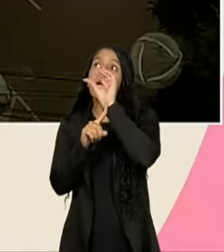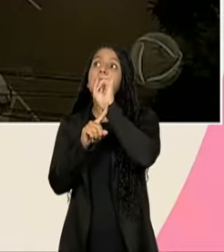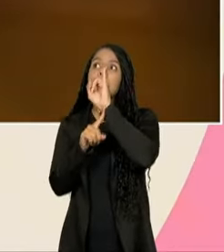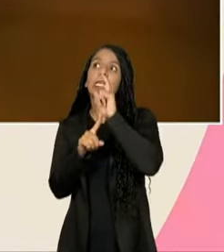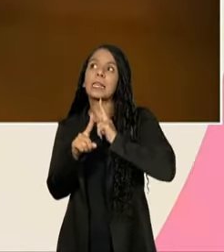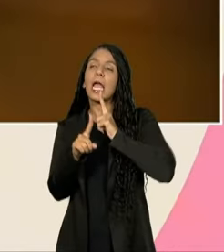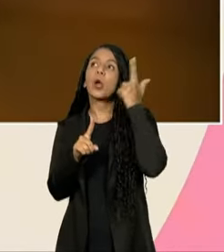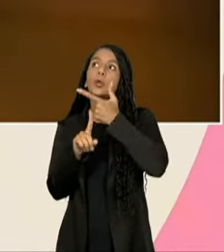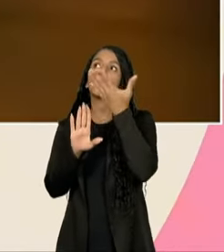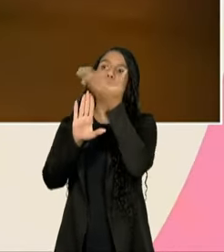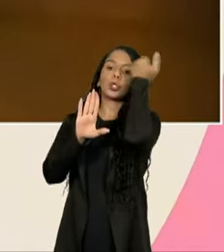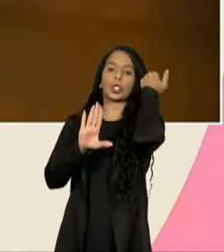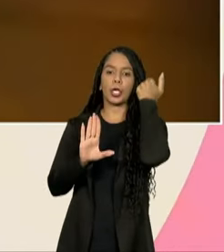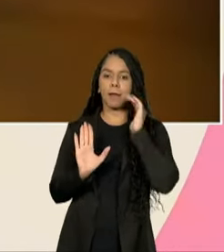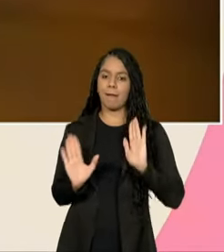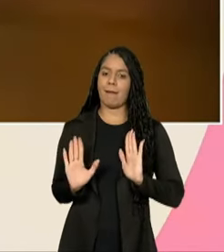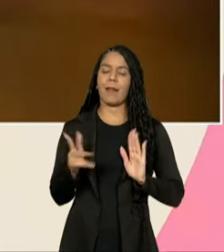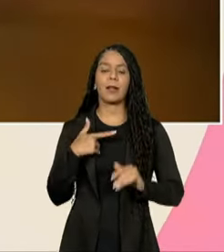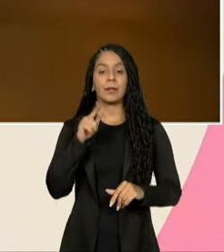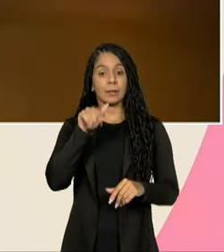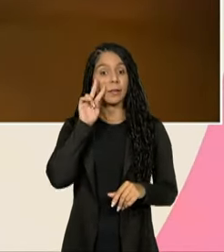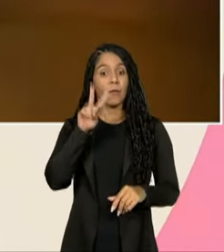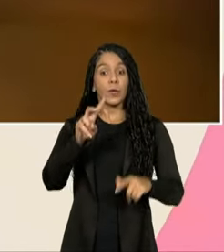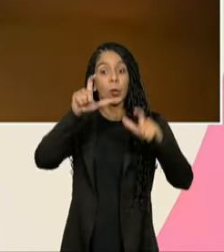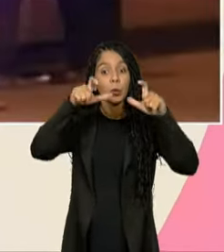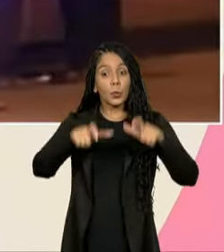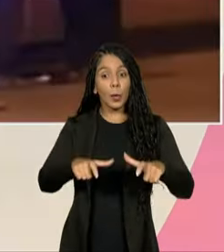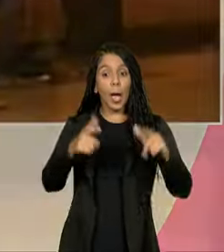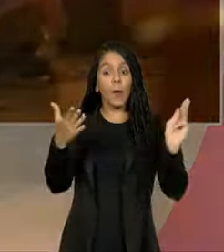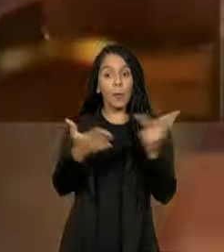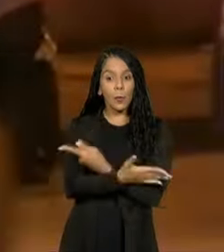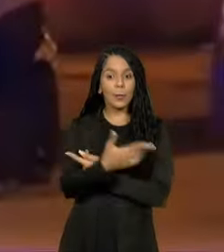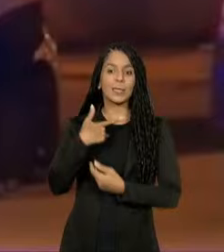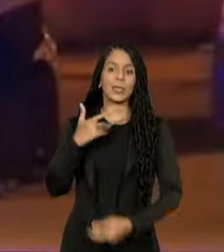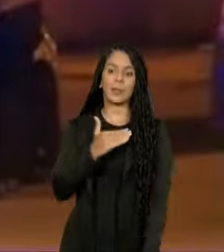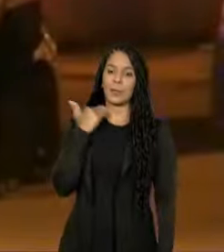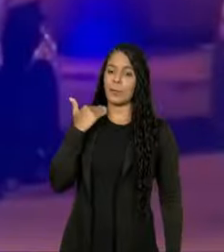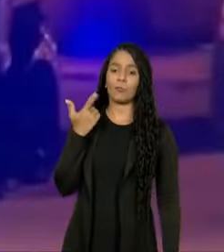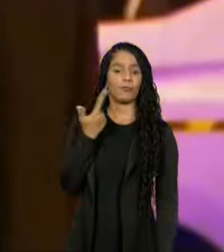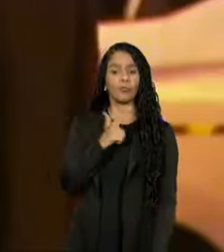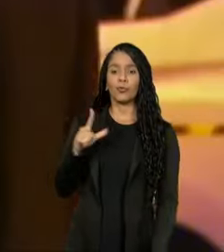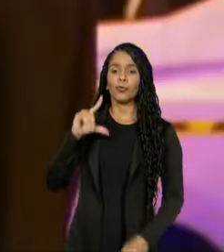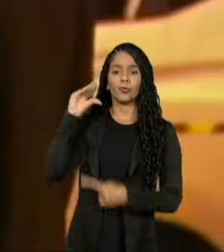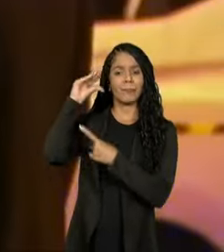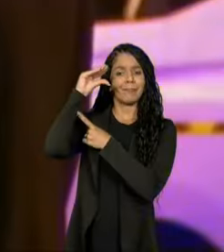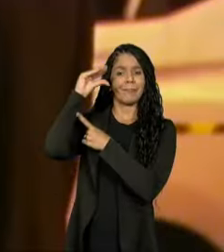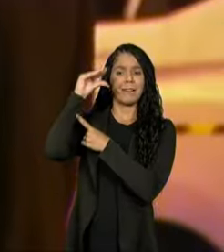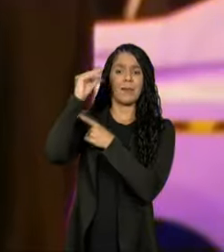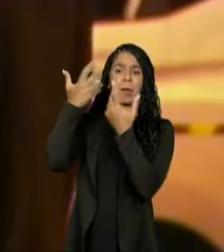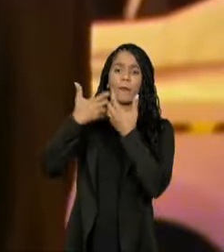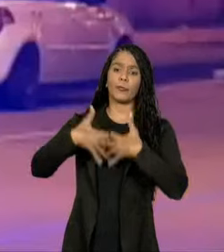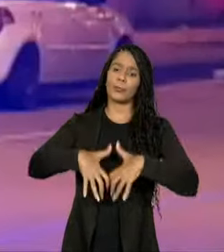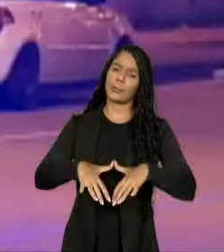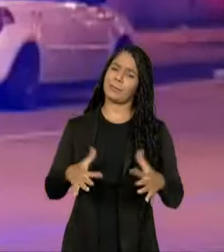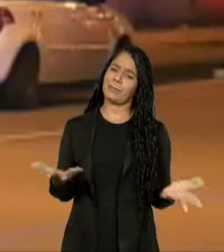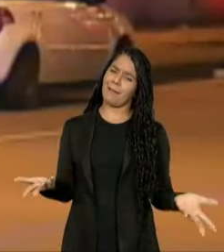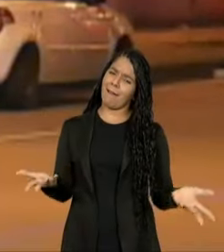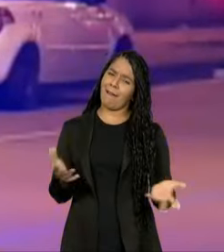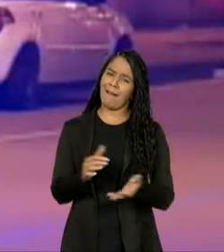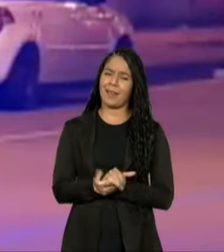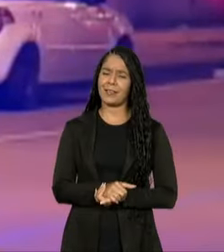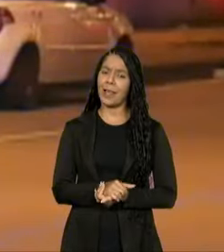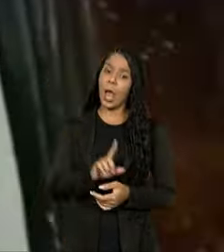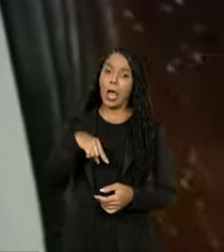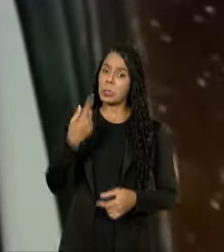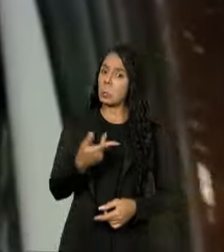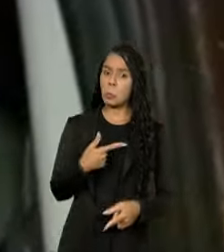vendo imagens aqui das câmeras. Aí tem o lugar exato do assassinato. Que não tinha uma câmera funcionando. Não tinha câmera funcionando. Ah, gente. Mas depois não acha o carro.